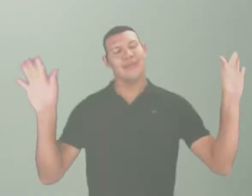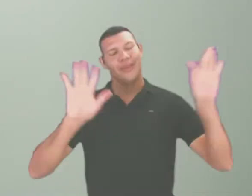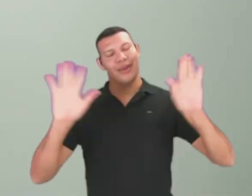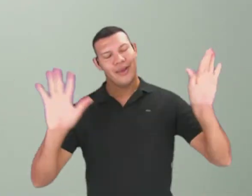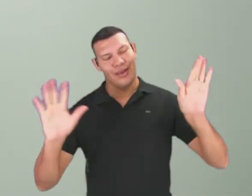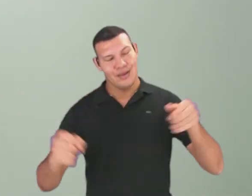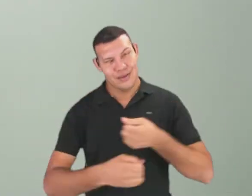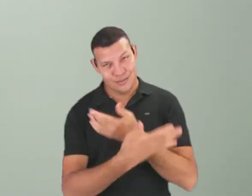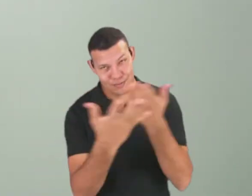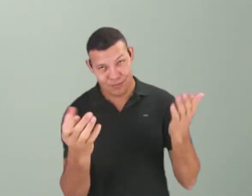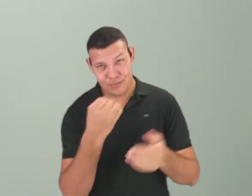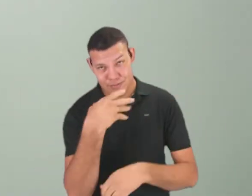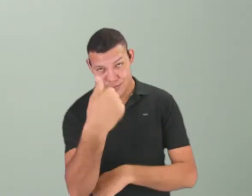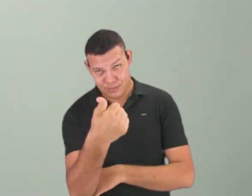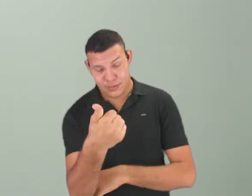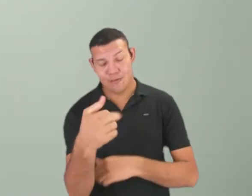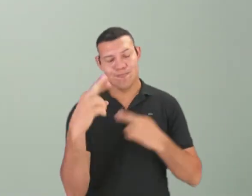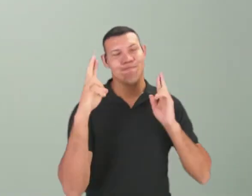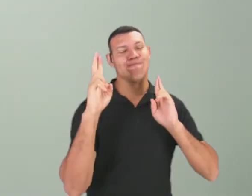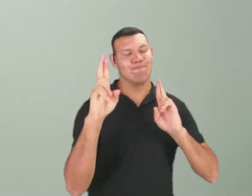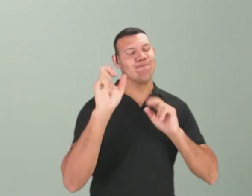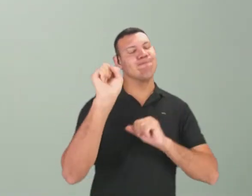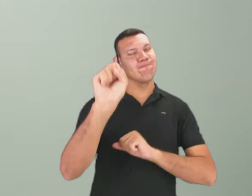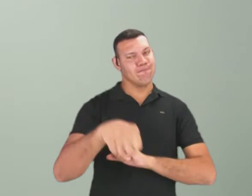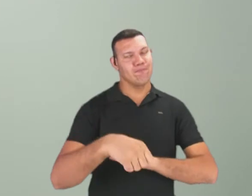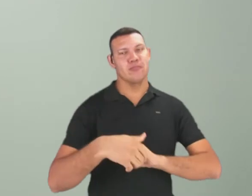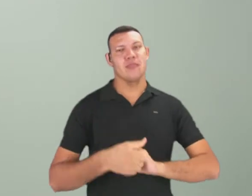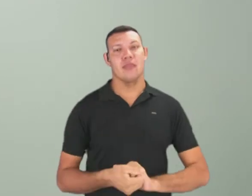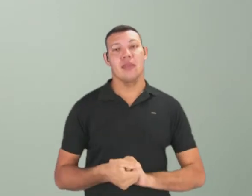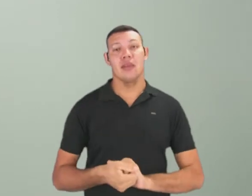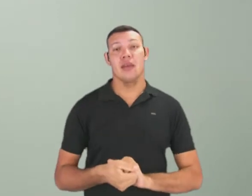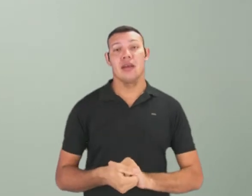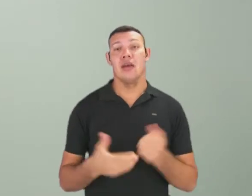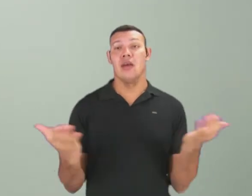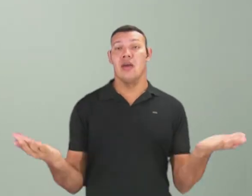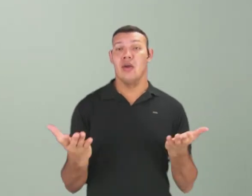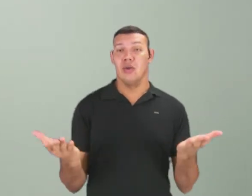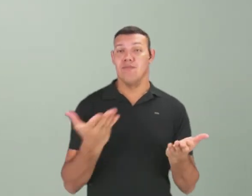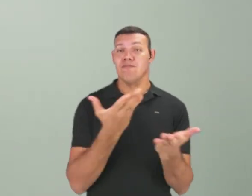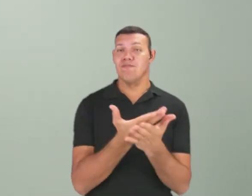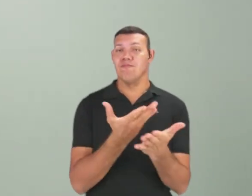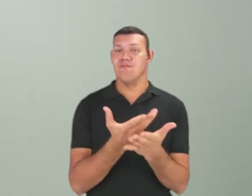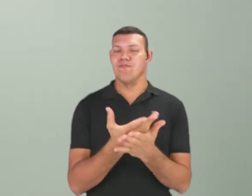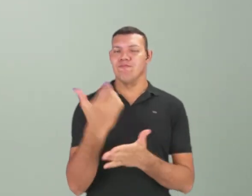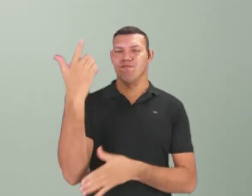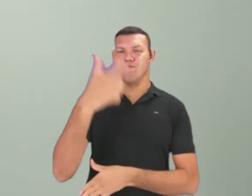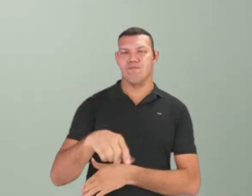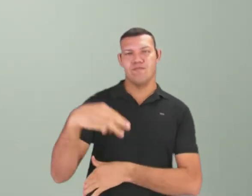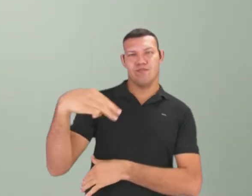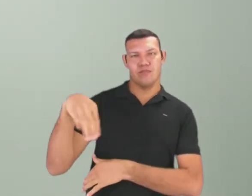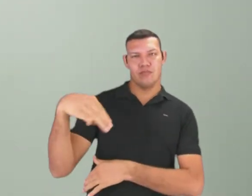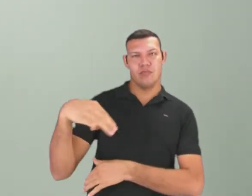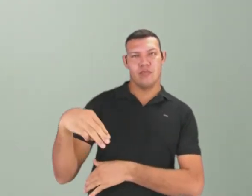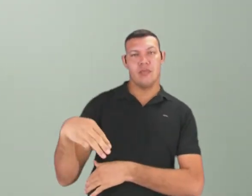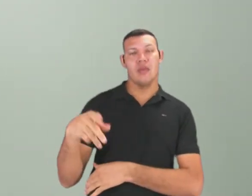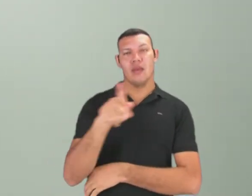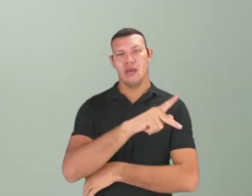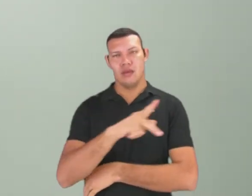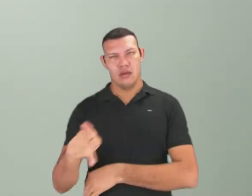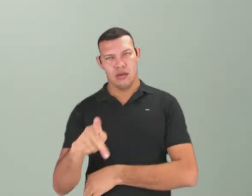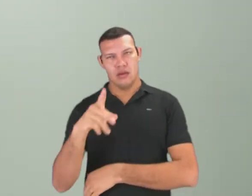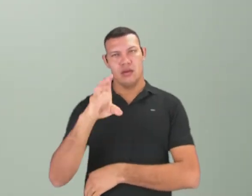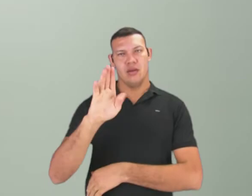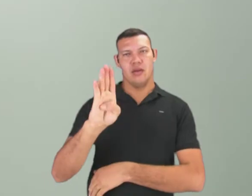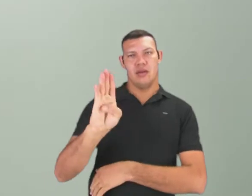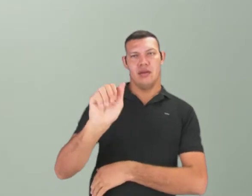Olá pessoal, tudo bem? Eu espero que esteja tudo bem com vocês. Hoje nós vamos a mais uma aula de matemática. Meu nome é professor Bartô e